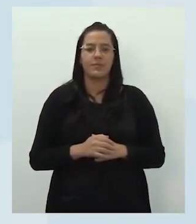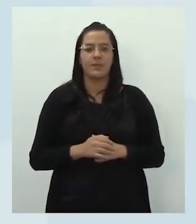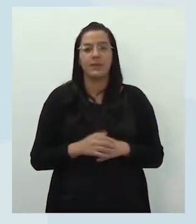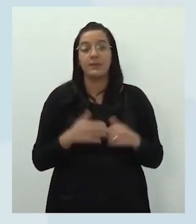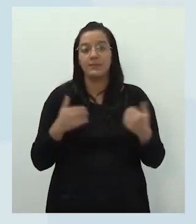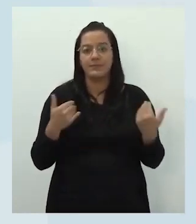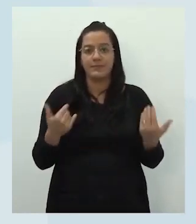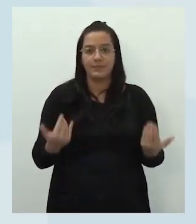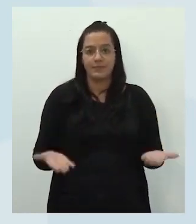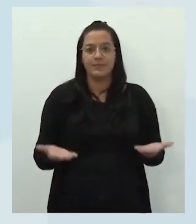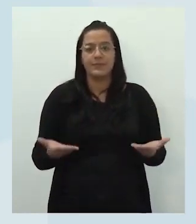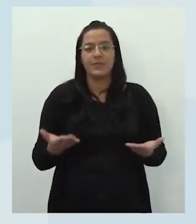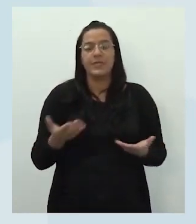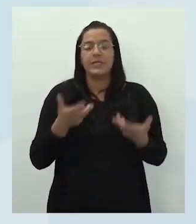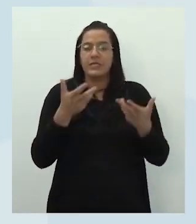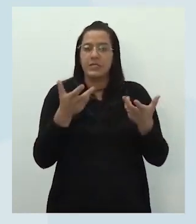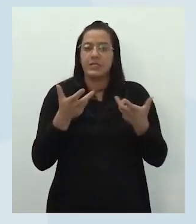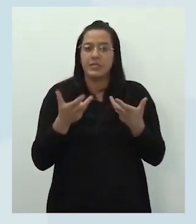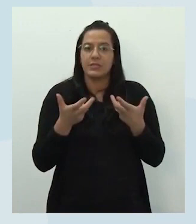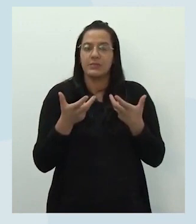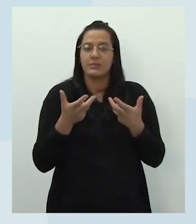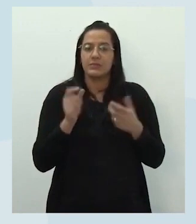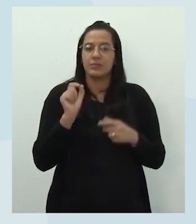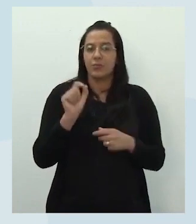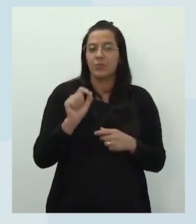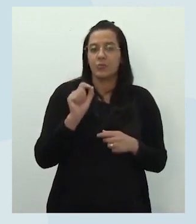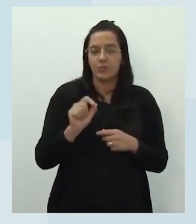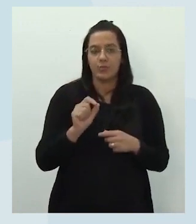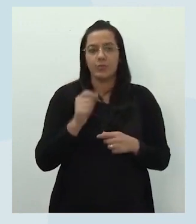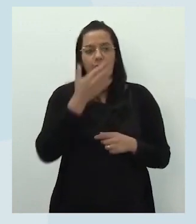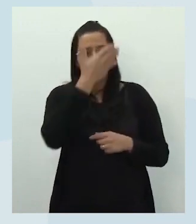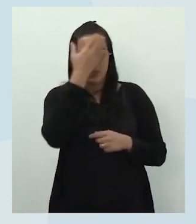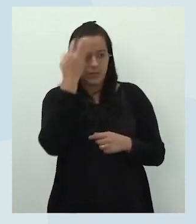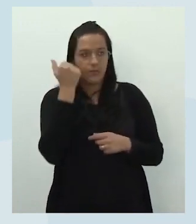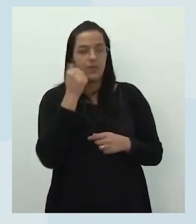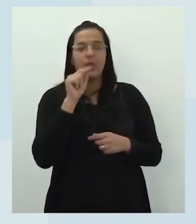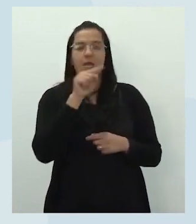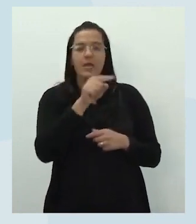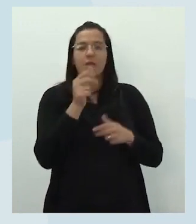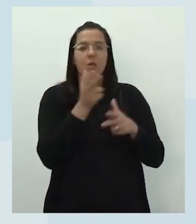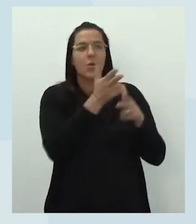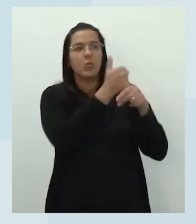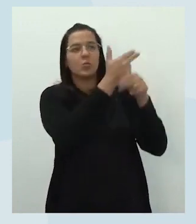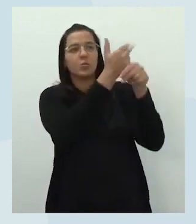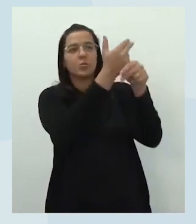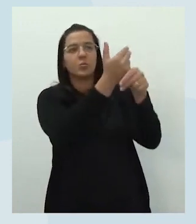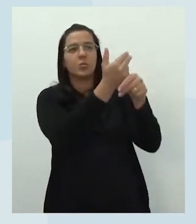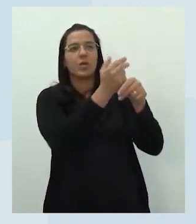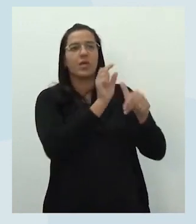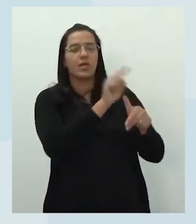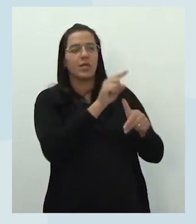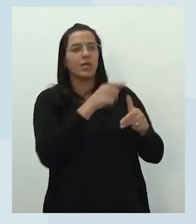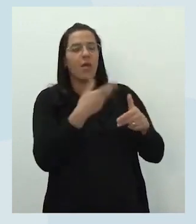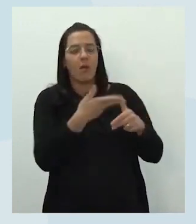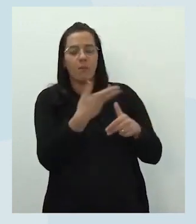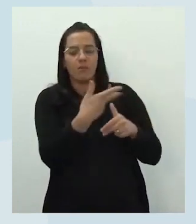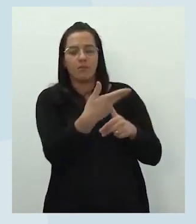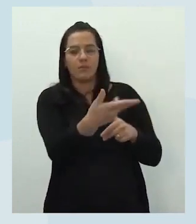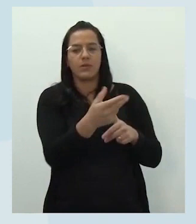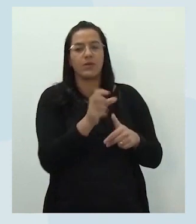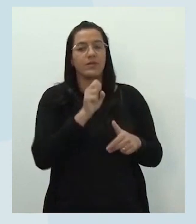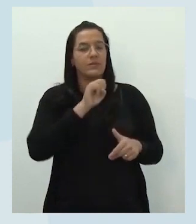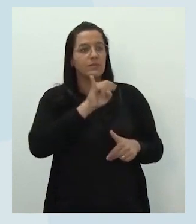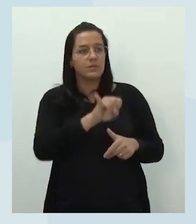Então, se a gente queria saber, em quanto tempo ele percorre 5,78 quilômetros,